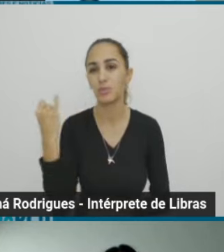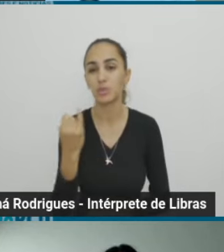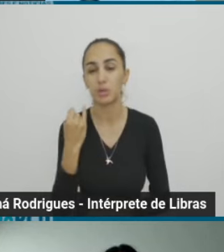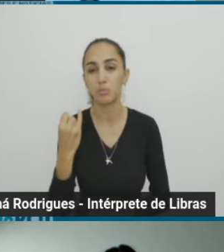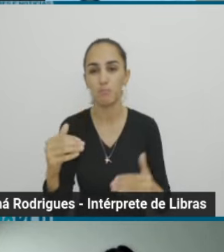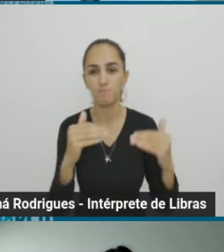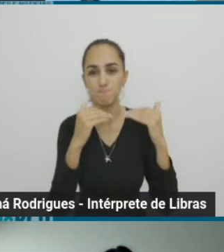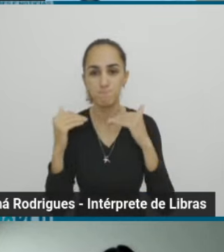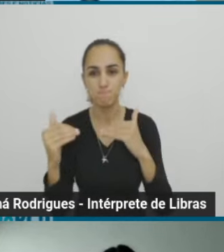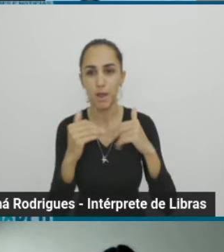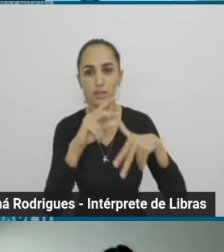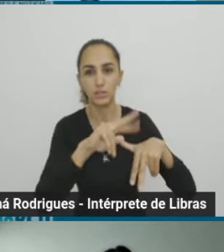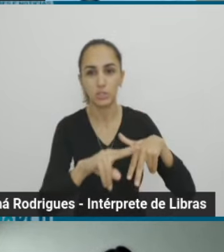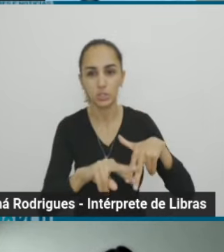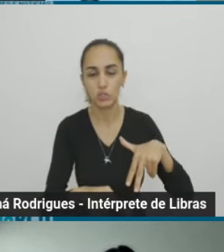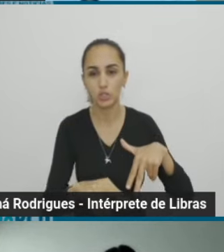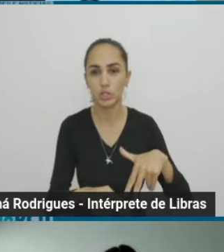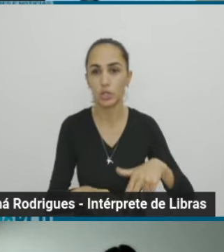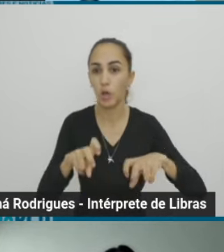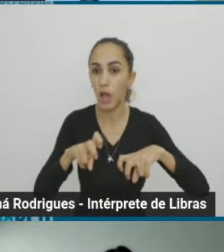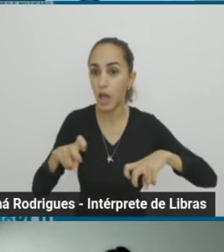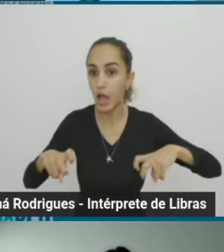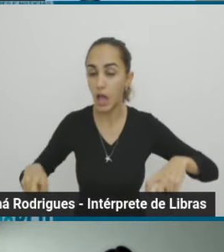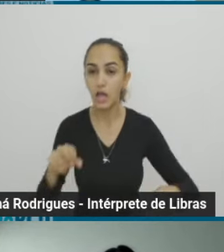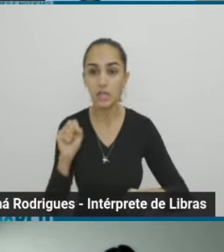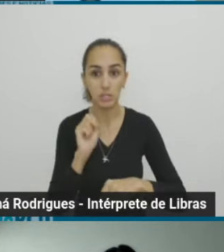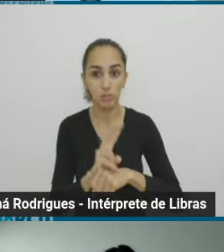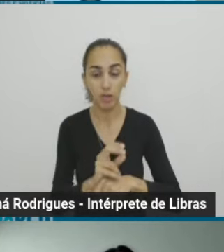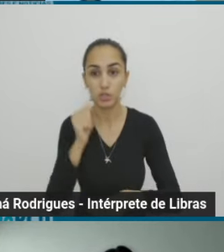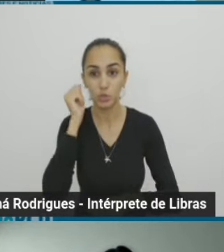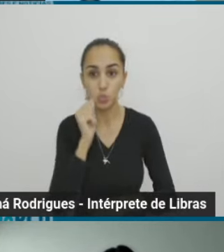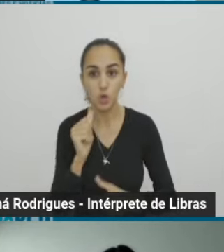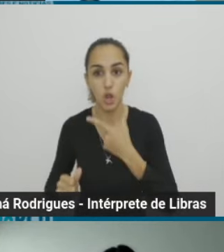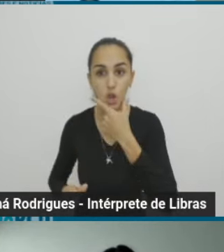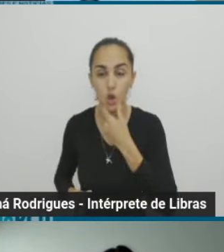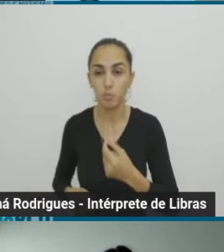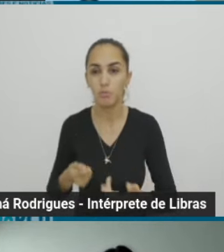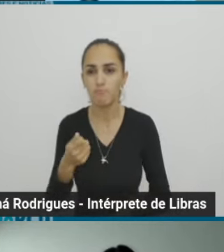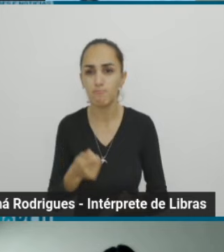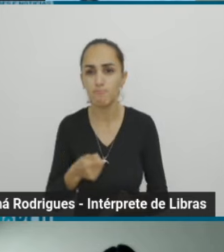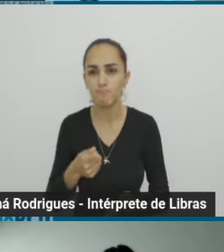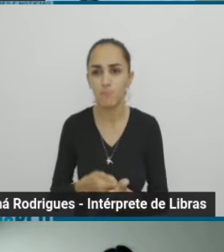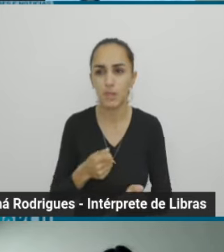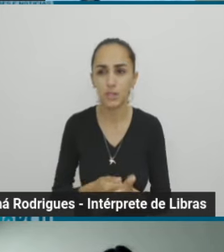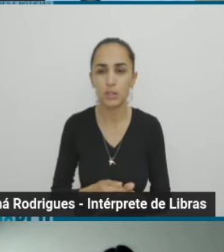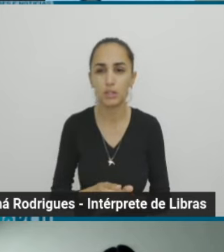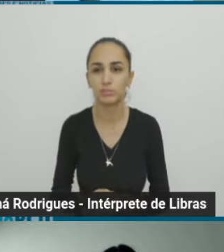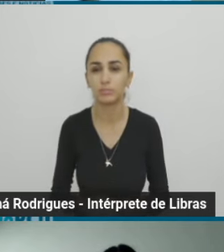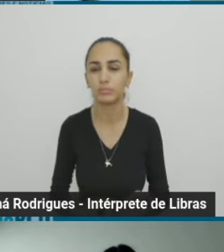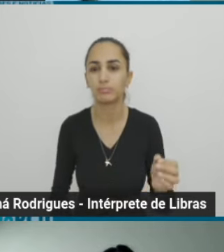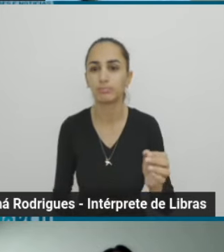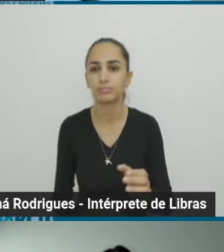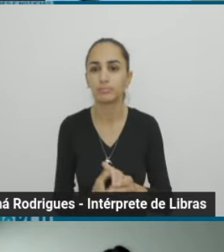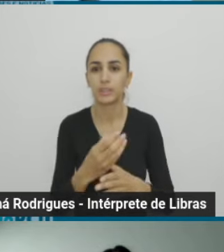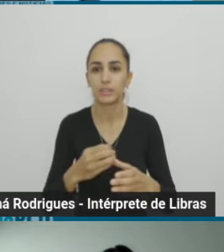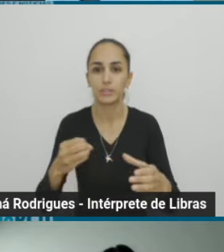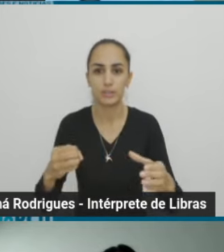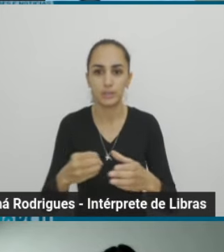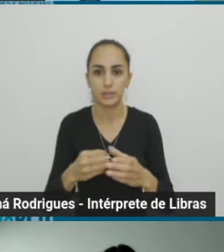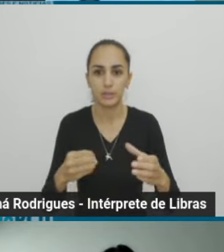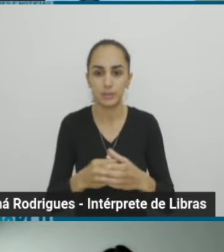número de assentos no parlamento de homens e mulheres, para a gente tentar, quem sabe a partir disso, criar as cotas também para as